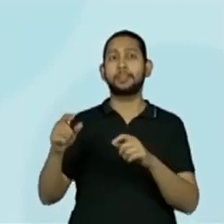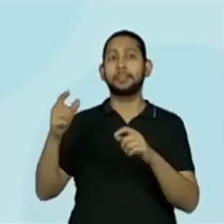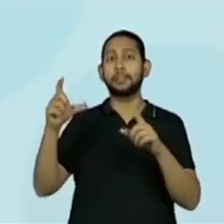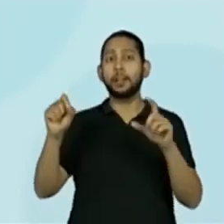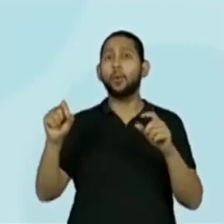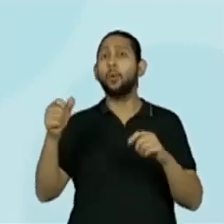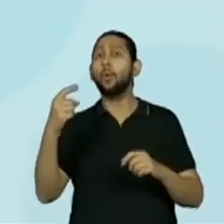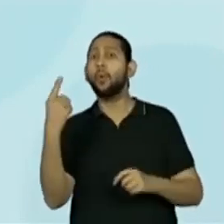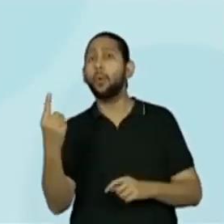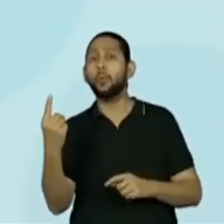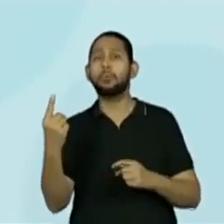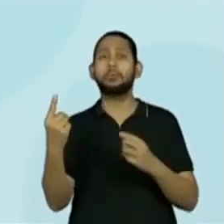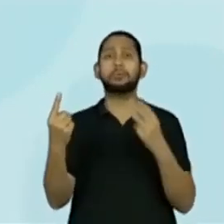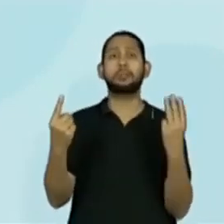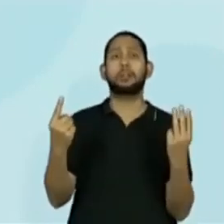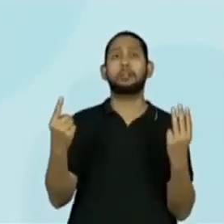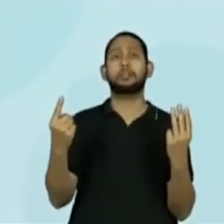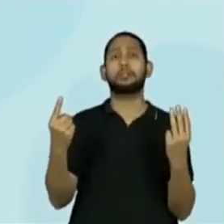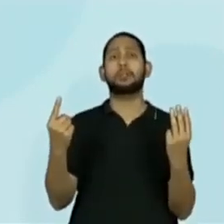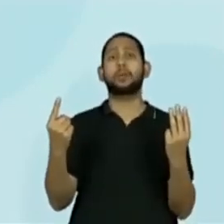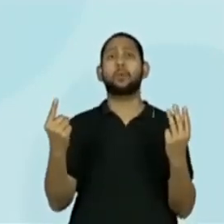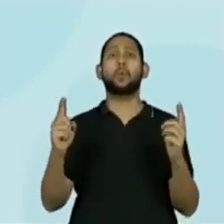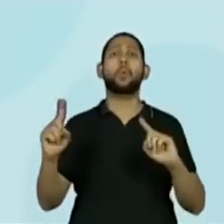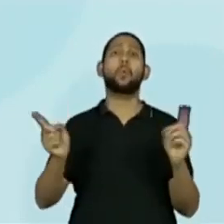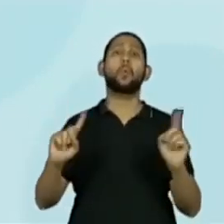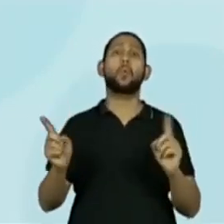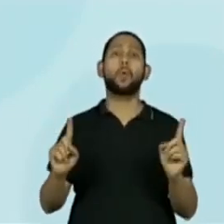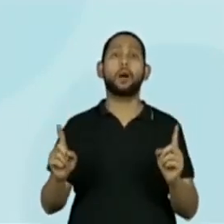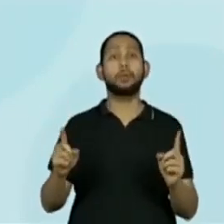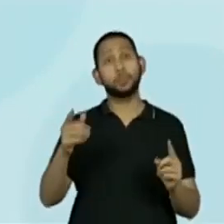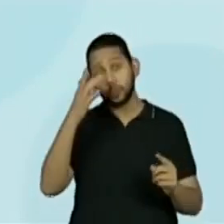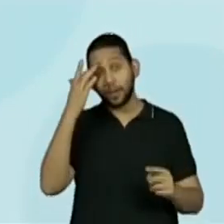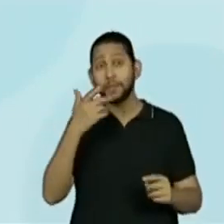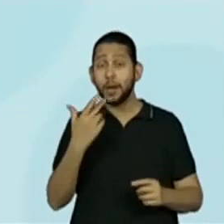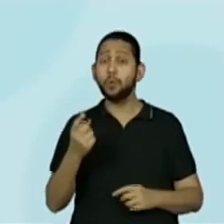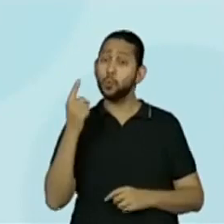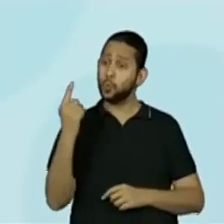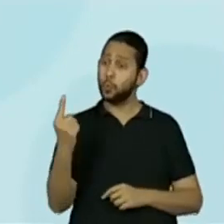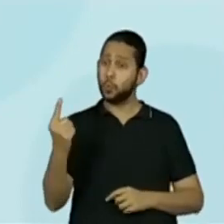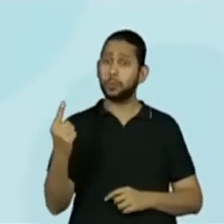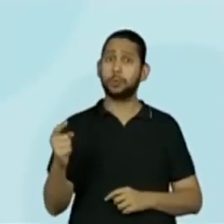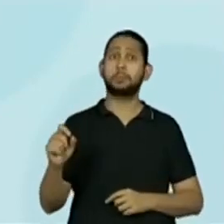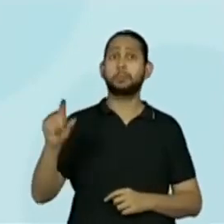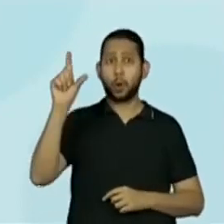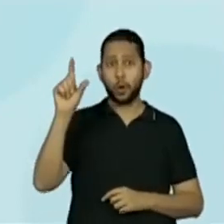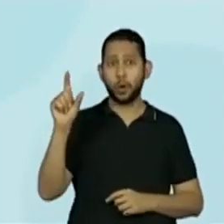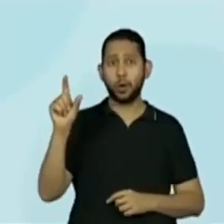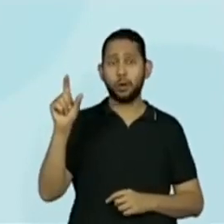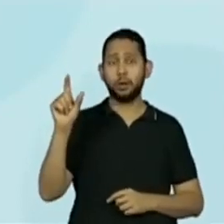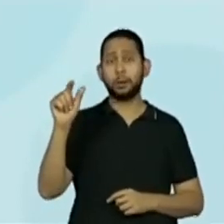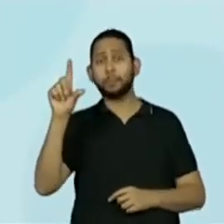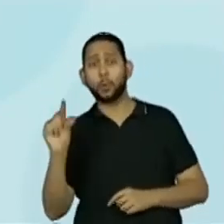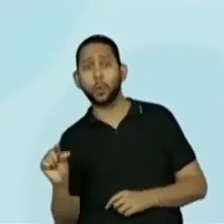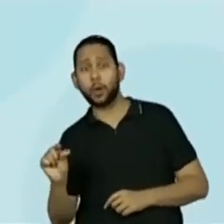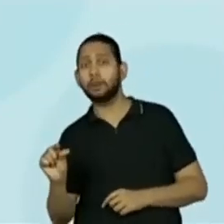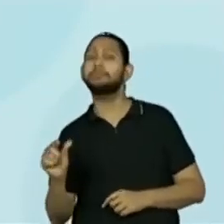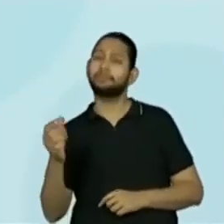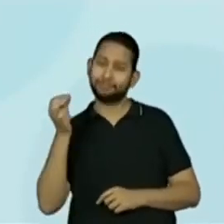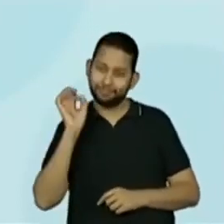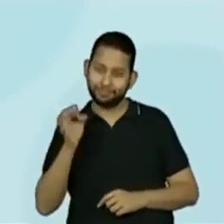maior, o um ou o três? Você aí de casa está dizendo, é o um. Isso mesmo, portanto,